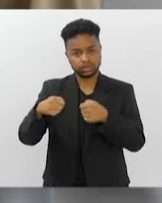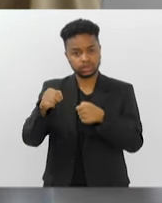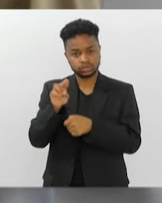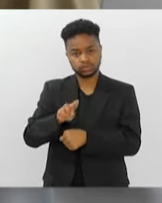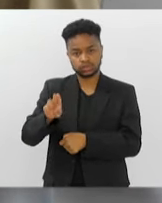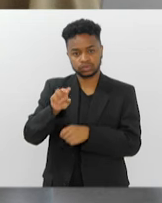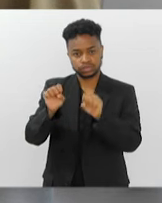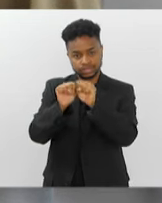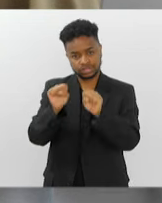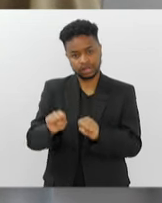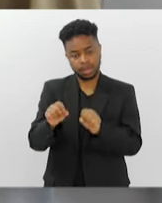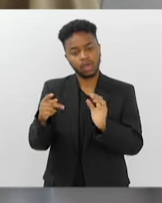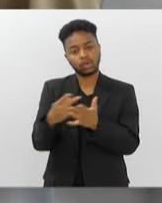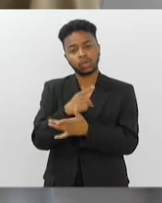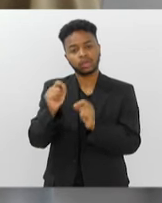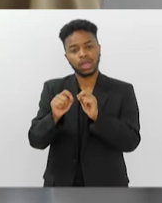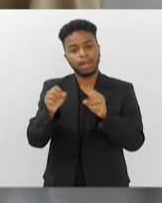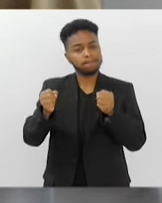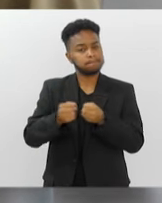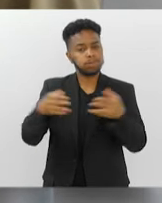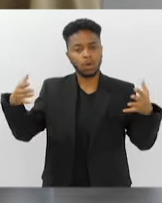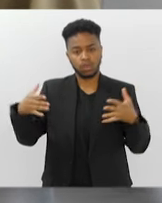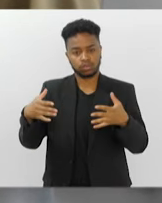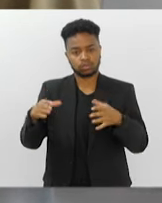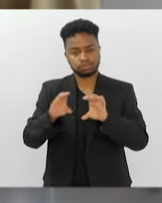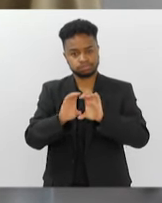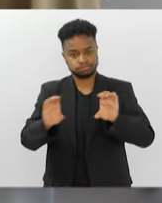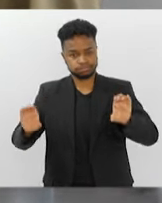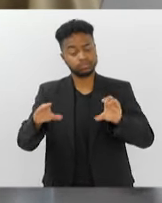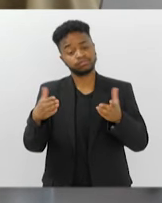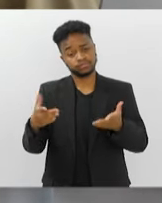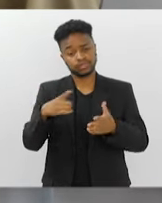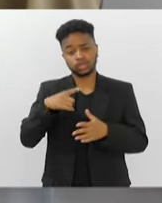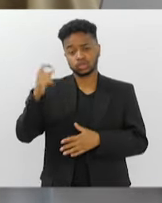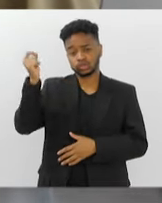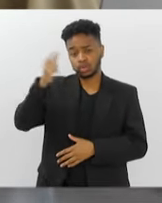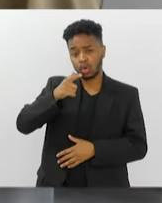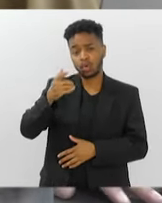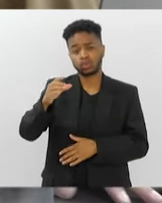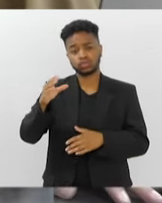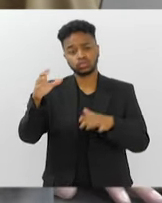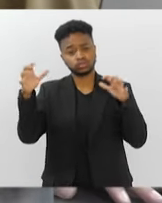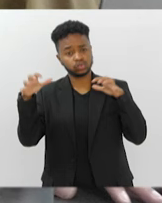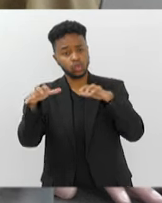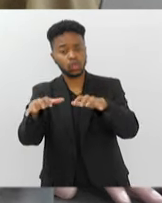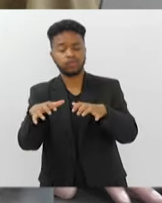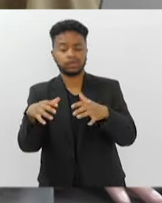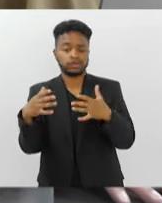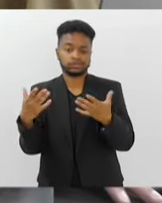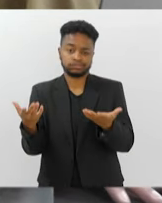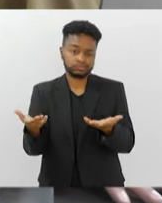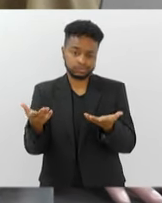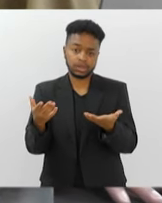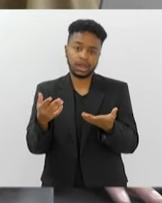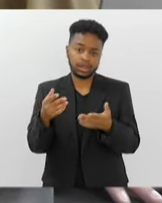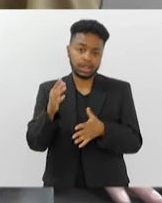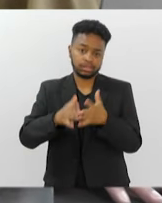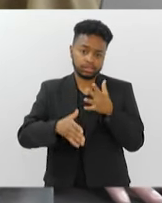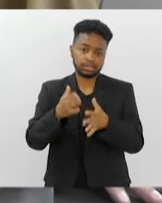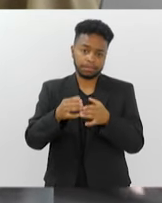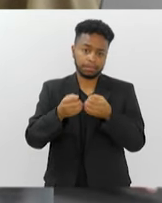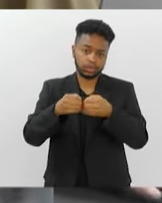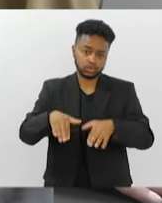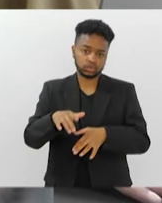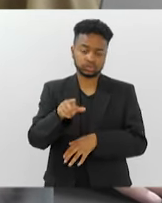sistema acaba estourando a tubulação e ali é só chuva a tubulação fica no tempo então nós tínhamos essa dificuldade